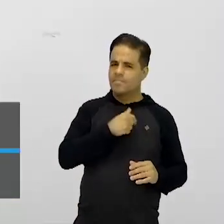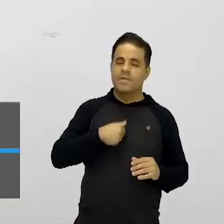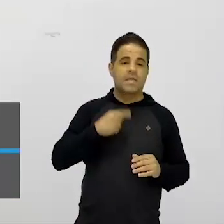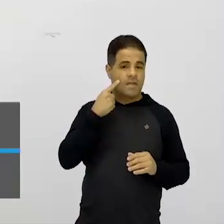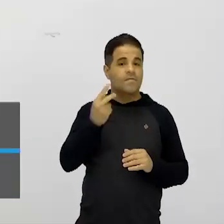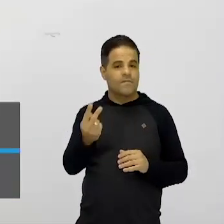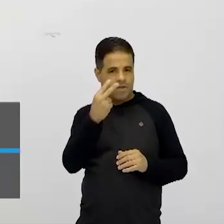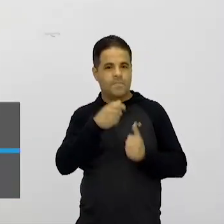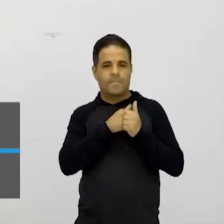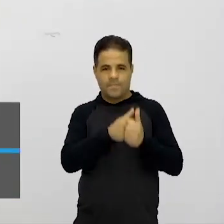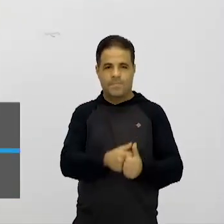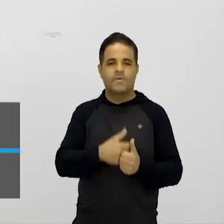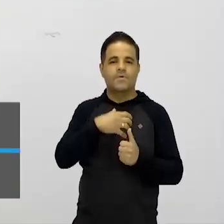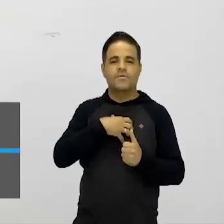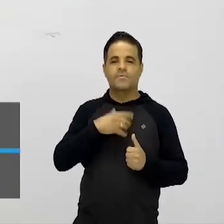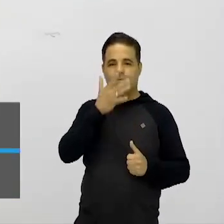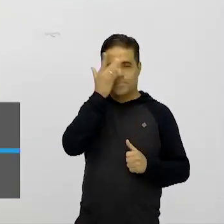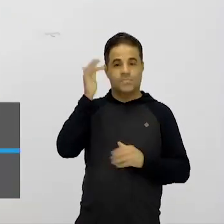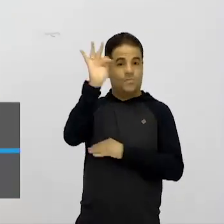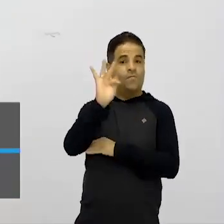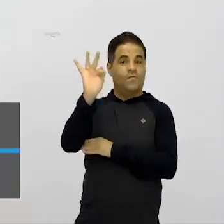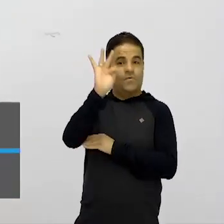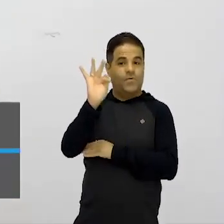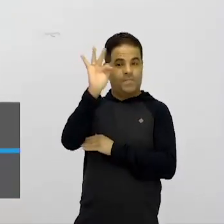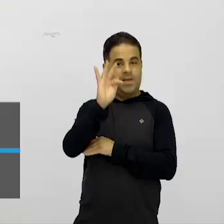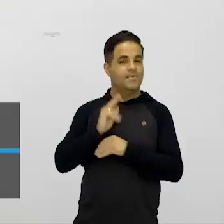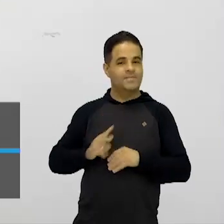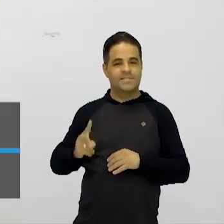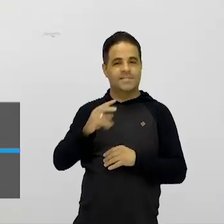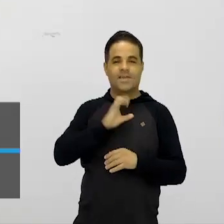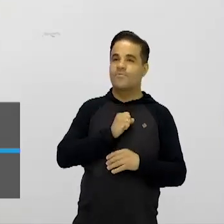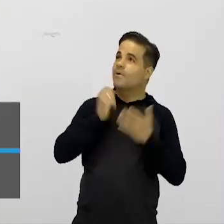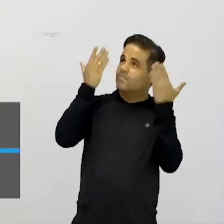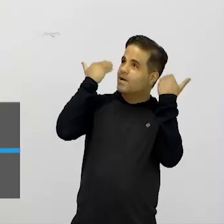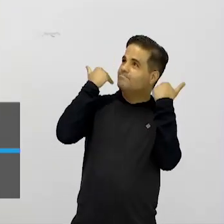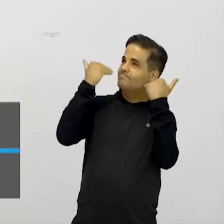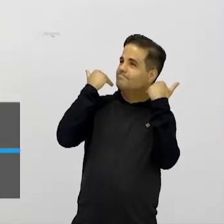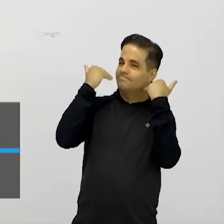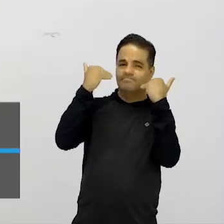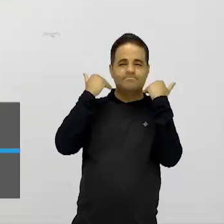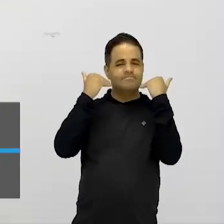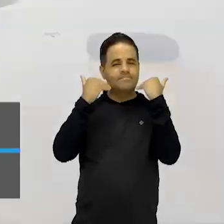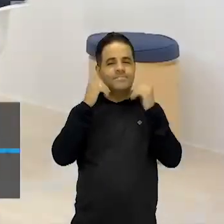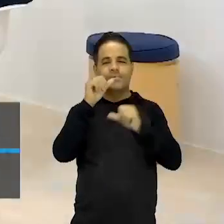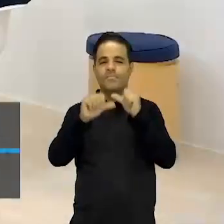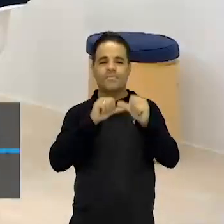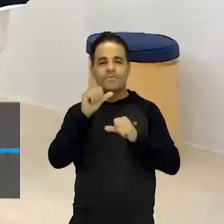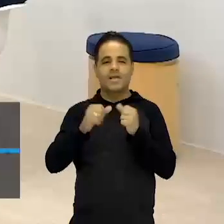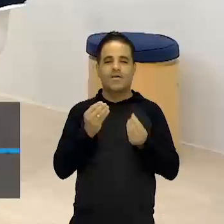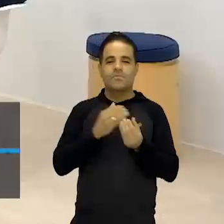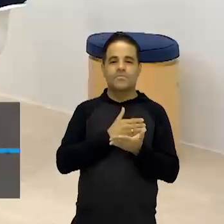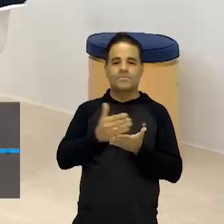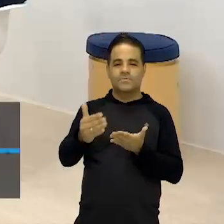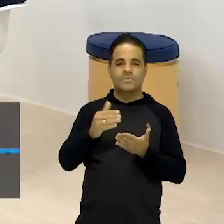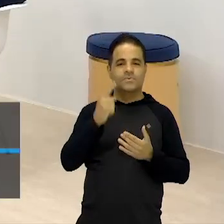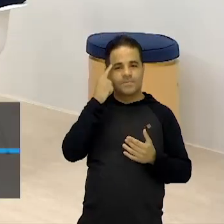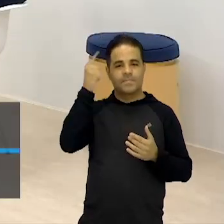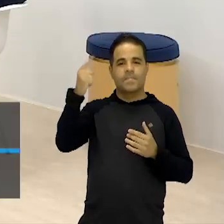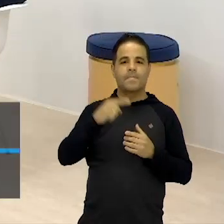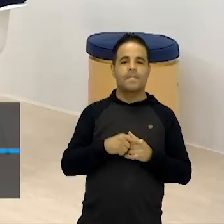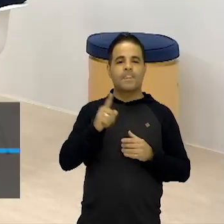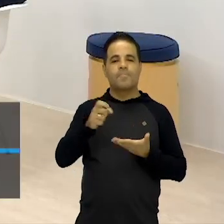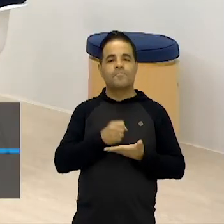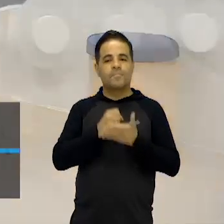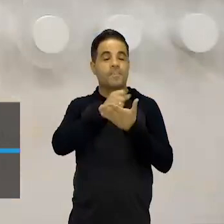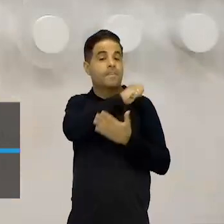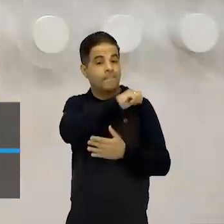acompanha as aulas sabe que eu sou mais formal, né? Eu tô amando essa ideia de mudar. Quando é que surgiu essa ideia? Essa ideia de você